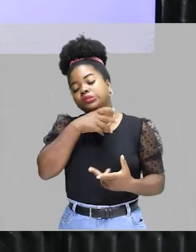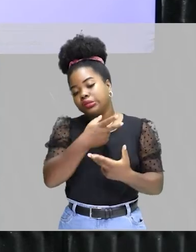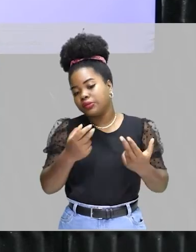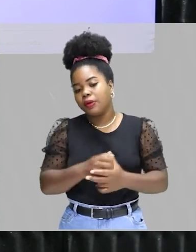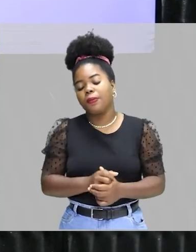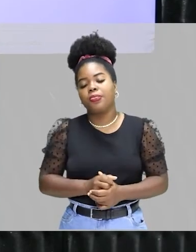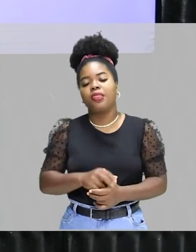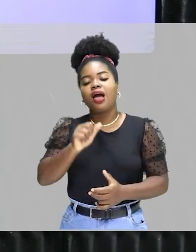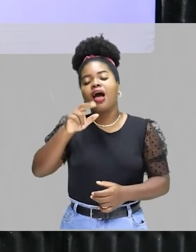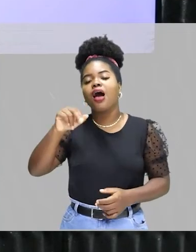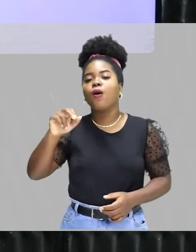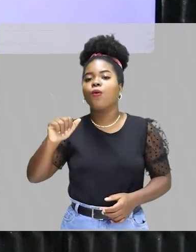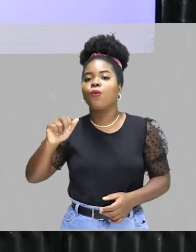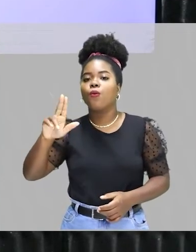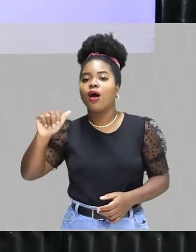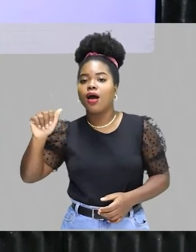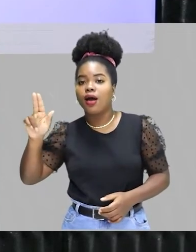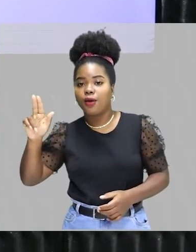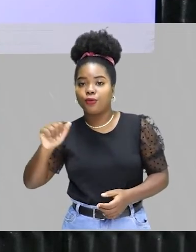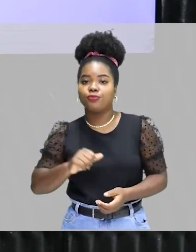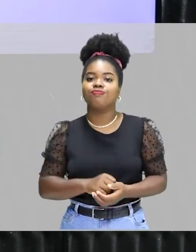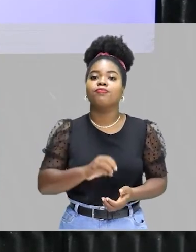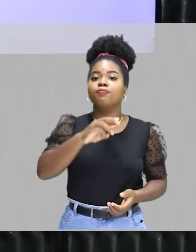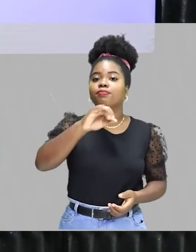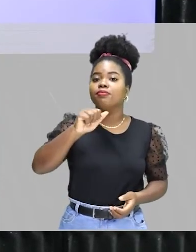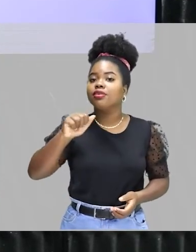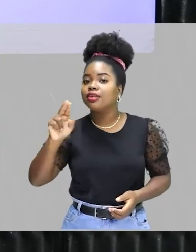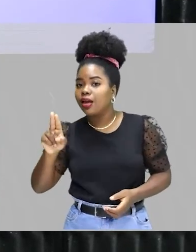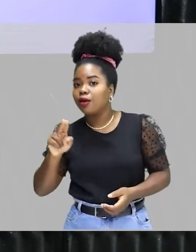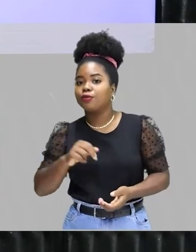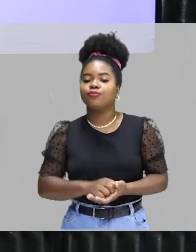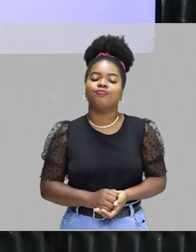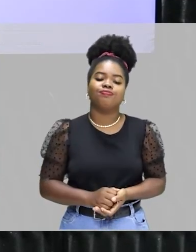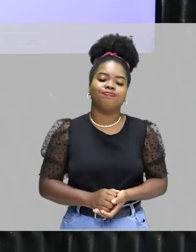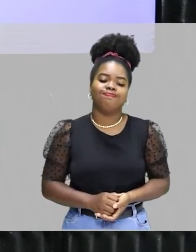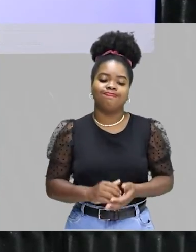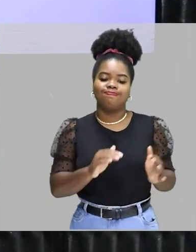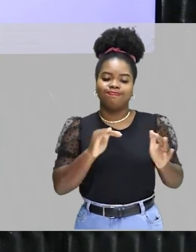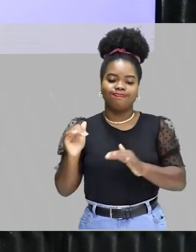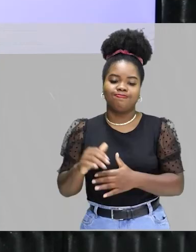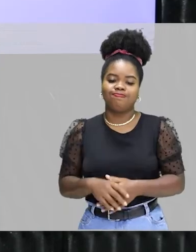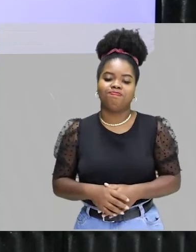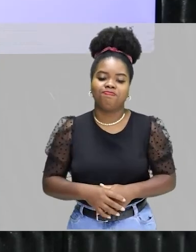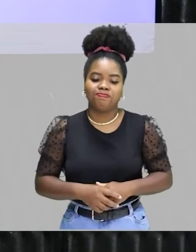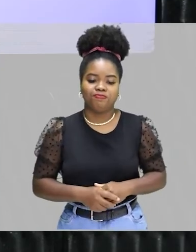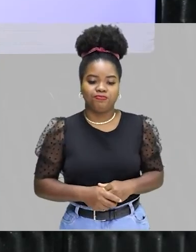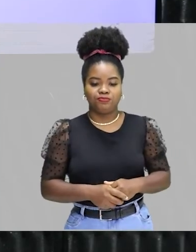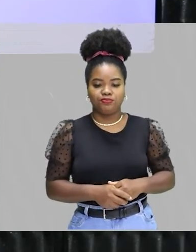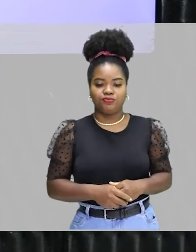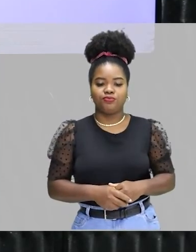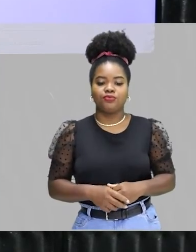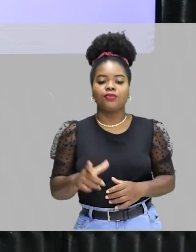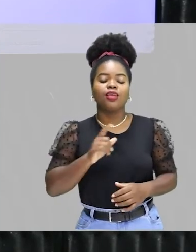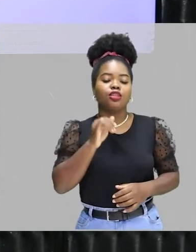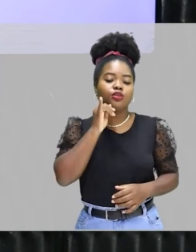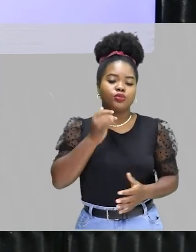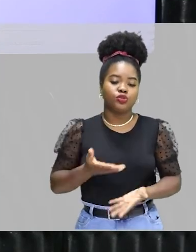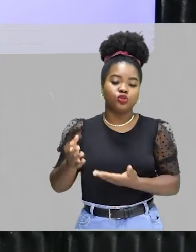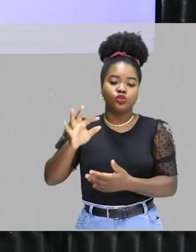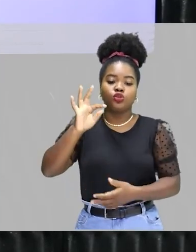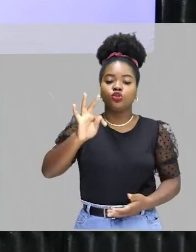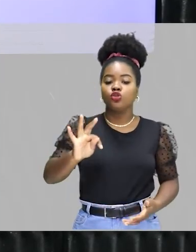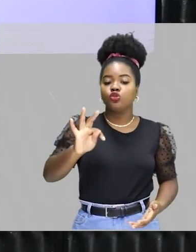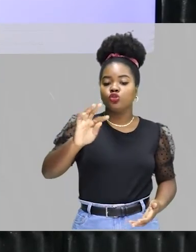uau uau do cachorro e o antigo trim do telefone. Aí, olha aqui o exemplo. Ó, turma, para